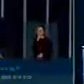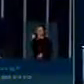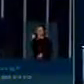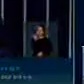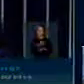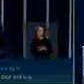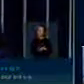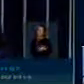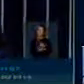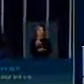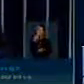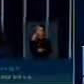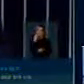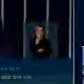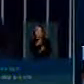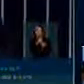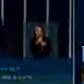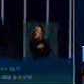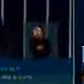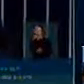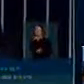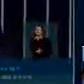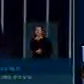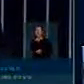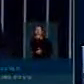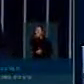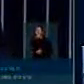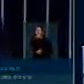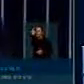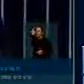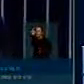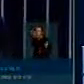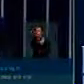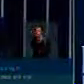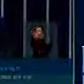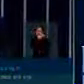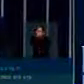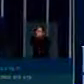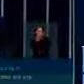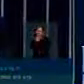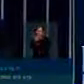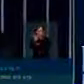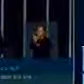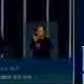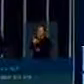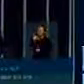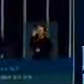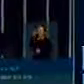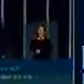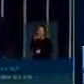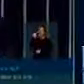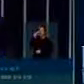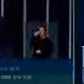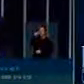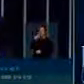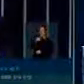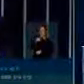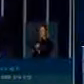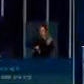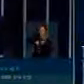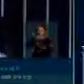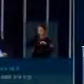Eu ouvi moradores dizendo que vão meter bala na cabeça. Eles preferem morrer lá do que irem ser um sem chão